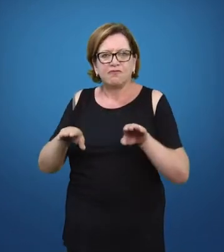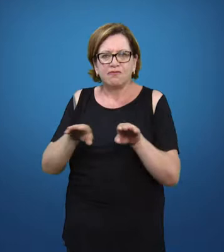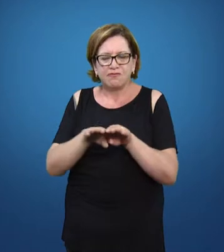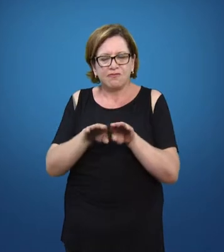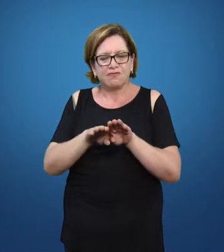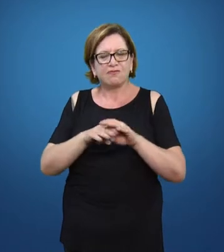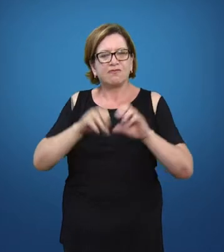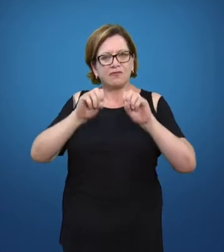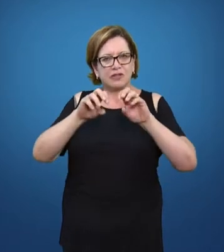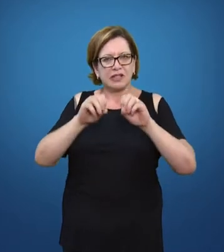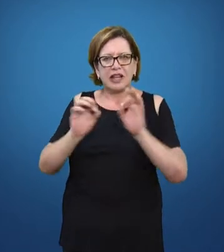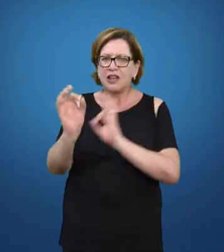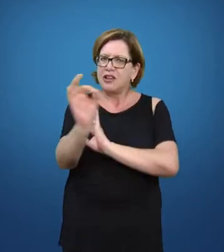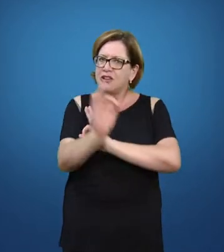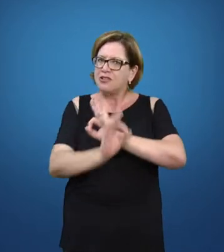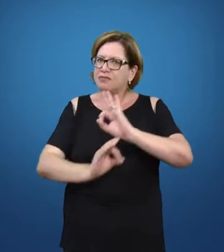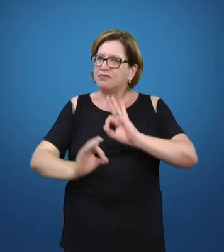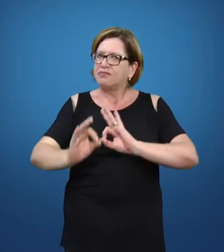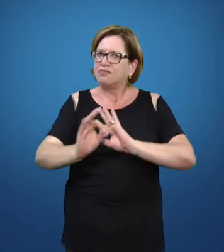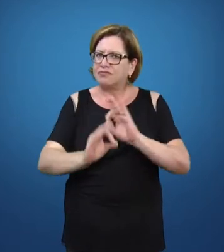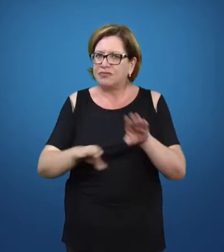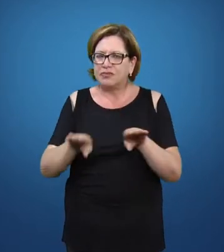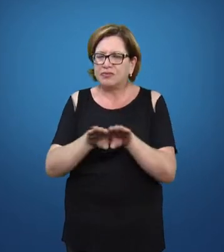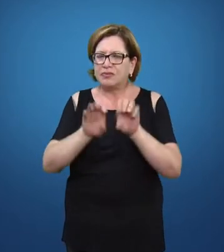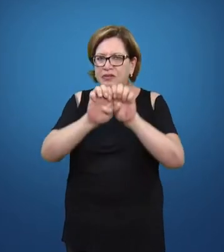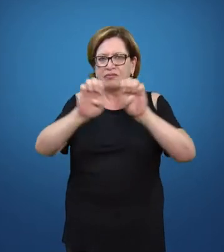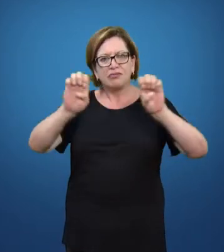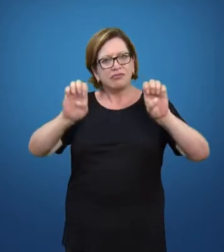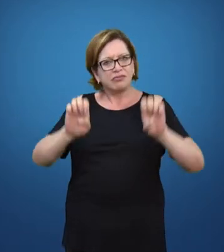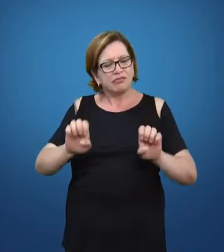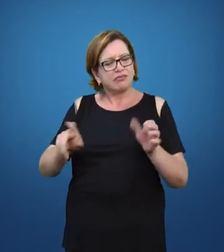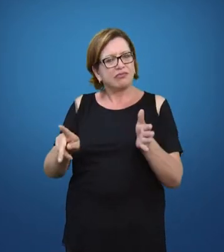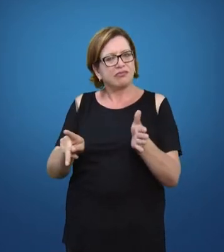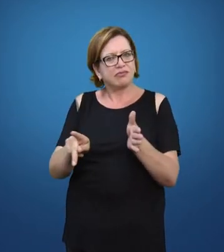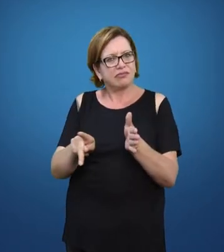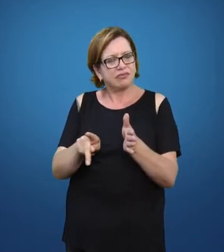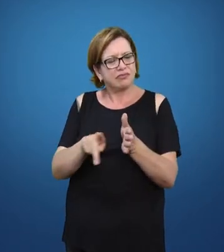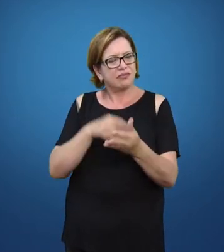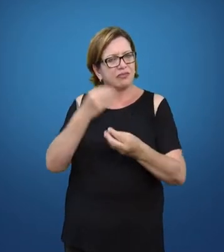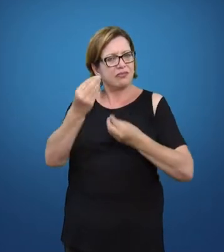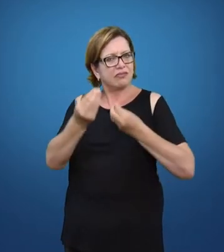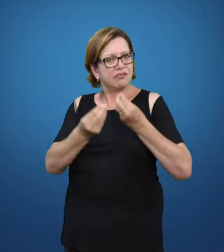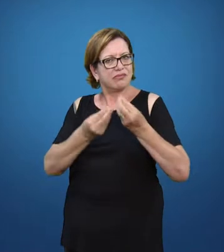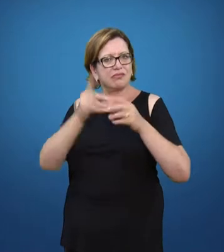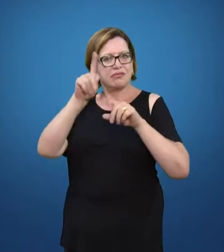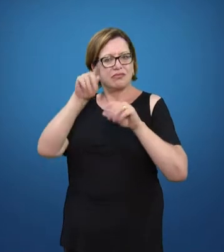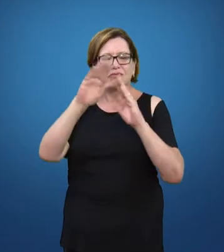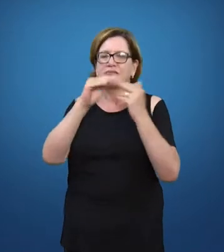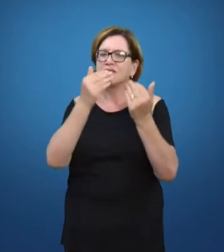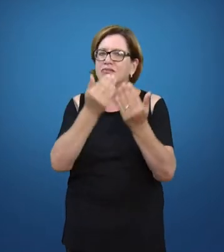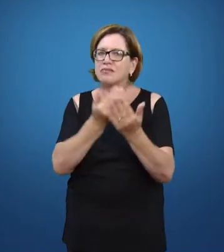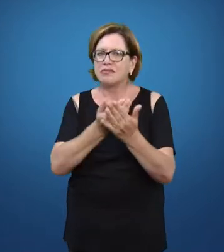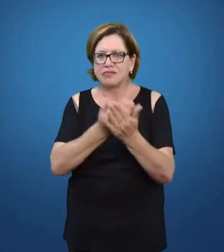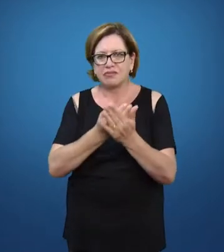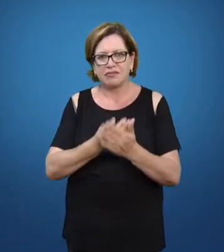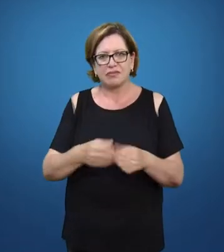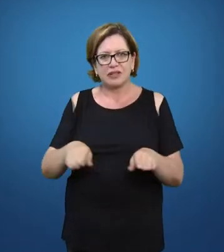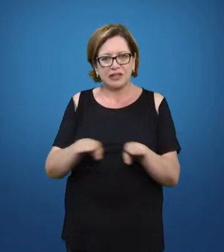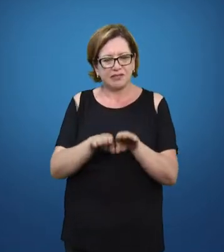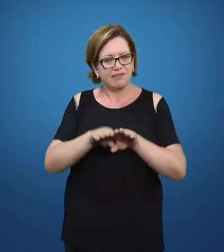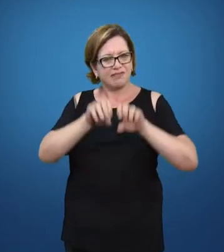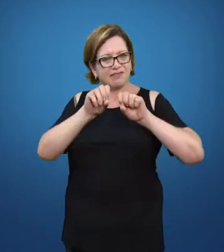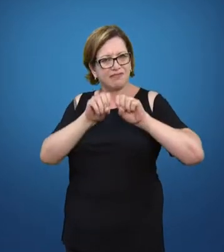iremos trabalhar a organização e estrutura que funciona a escola iremos trabalhar